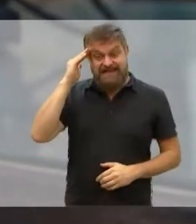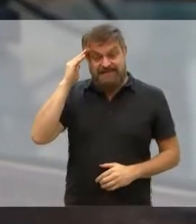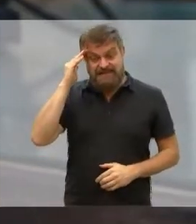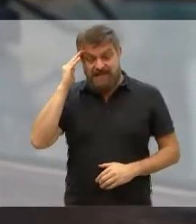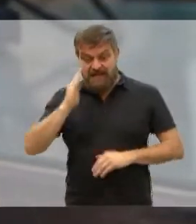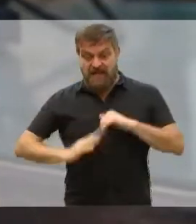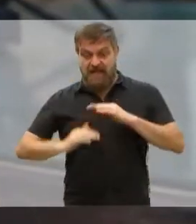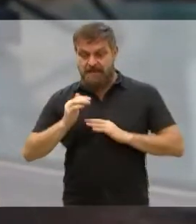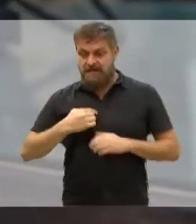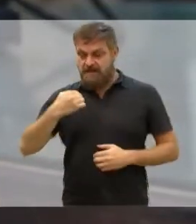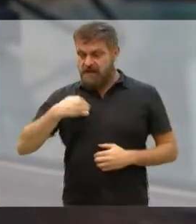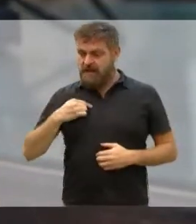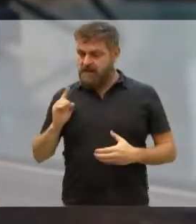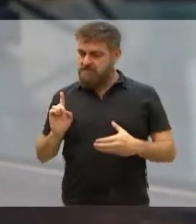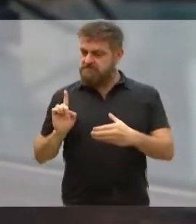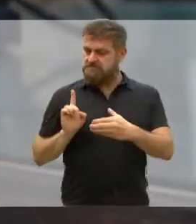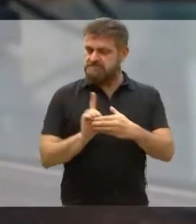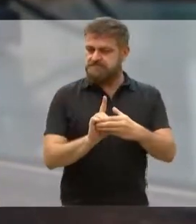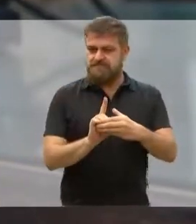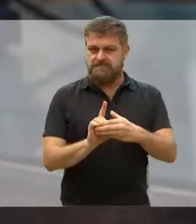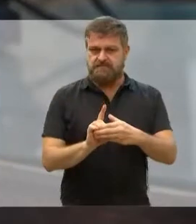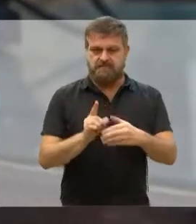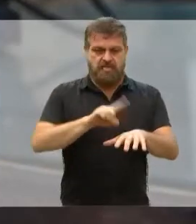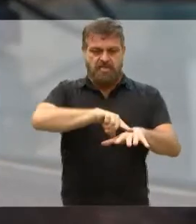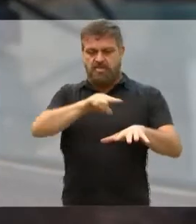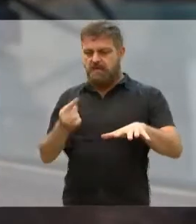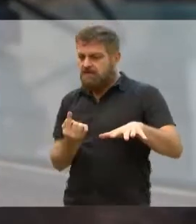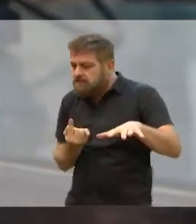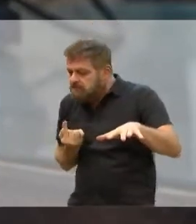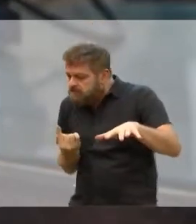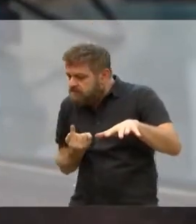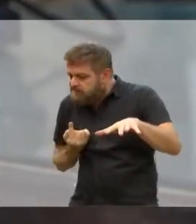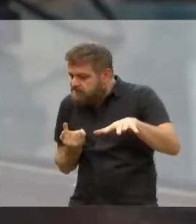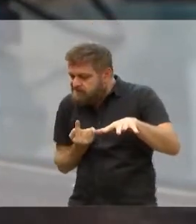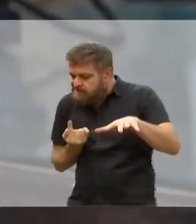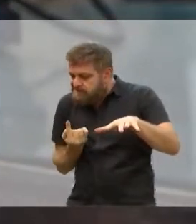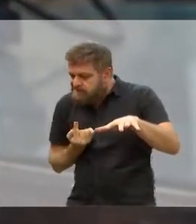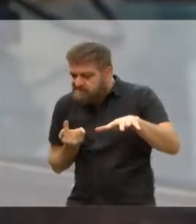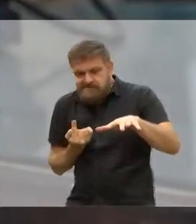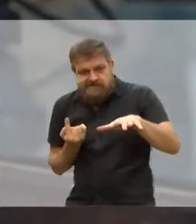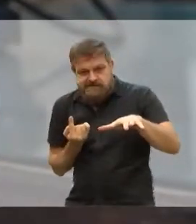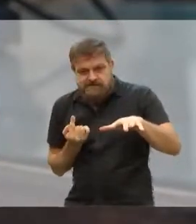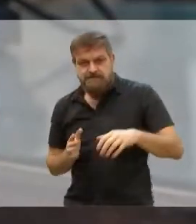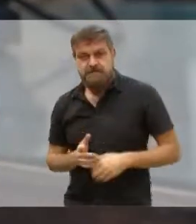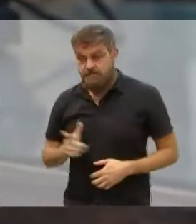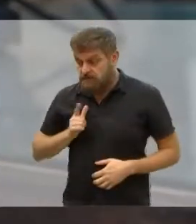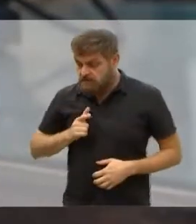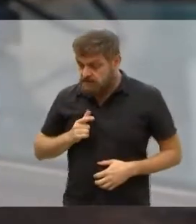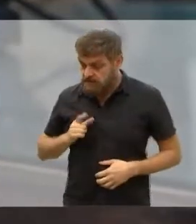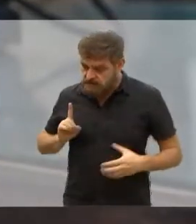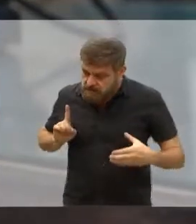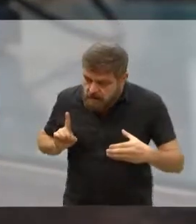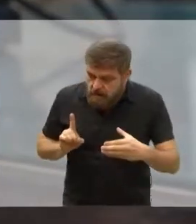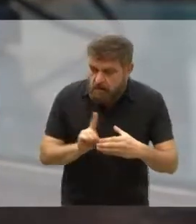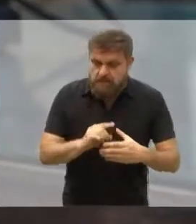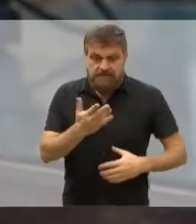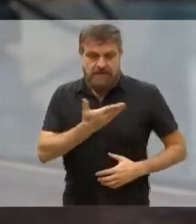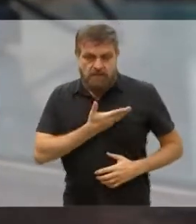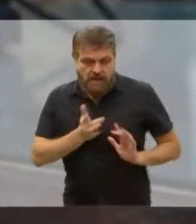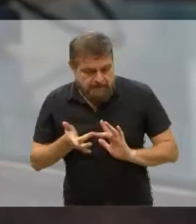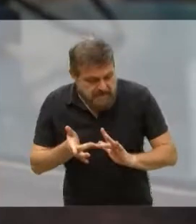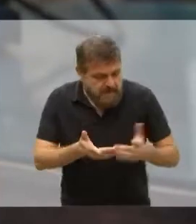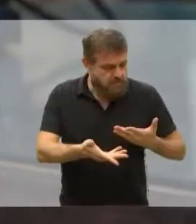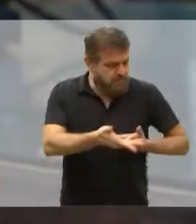entende o que é um todo e que ele faz parte disso. Ele não é um ser isolado naquela bolha que geralmente, né? Ele não, é todo, tem o